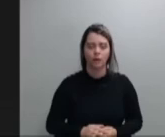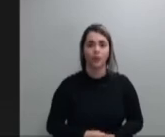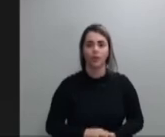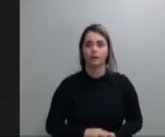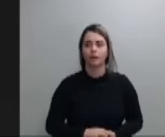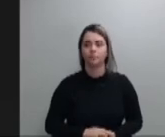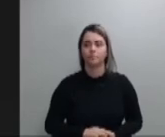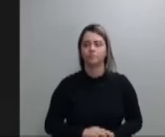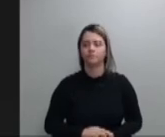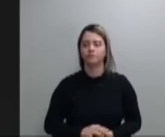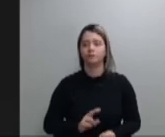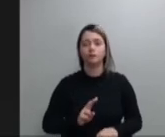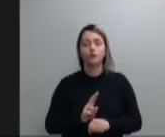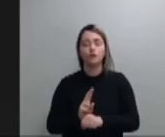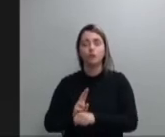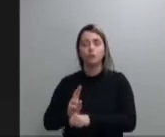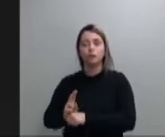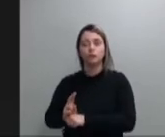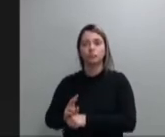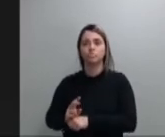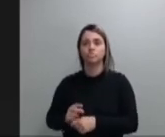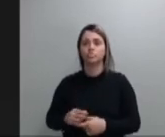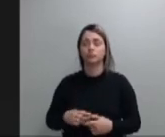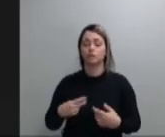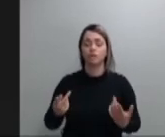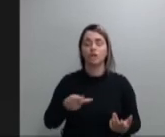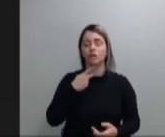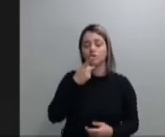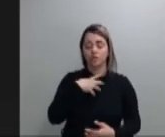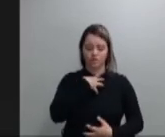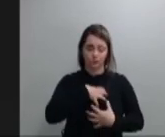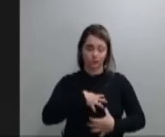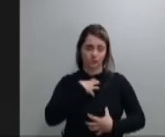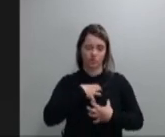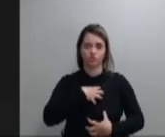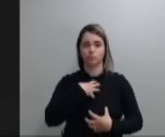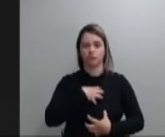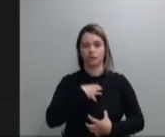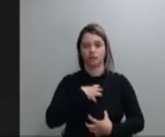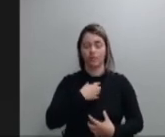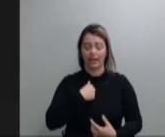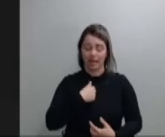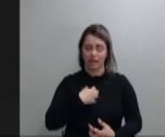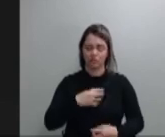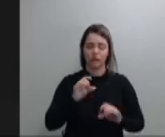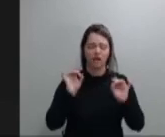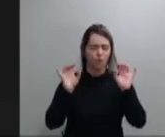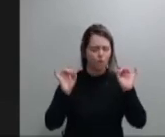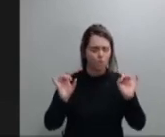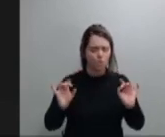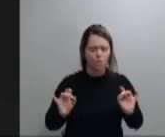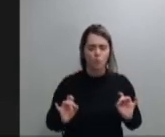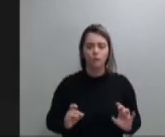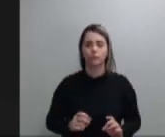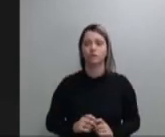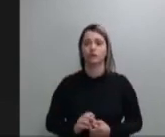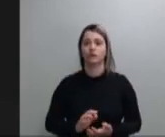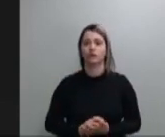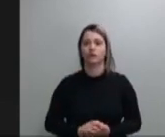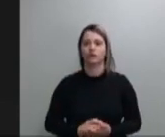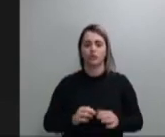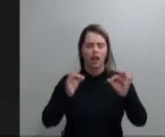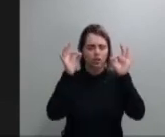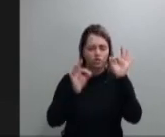ao vosso sentimento não é o meu sentimento mesmo eu estou cada vez mais agregado a Tobias Barreto a